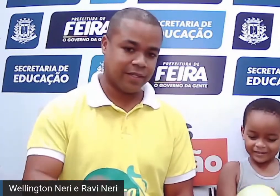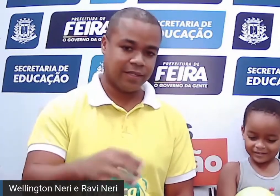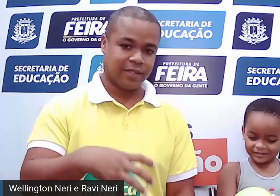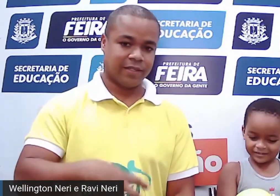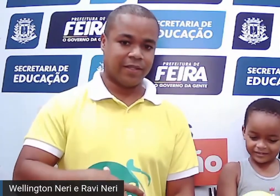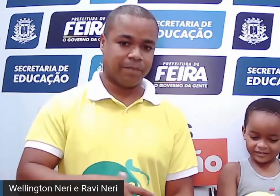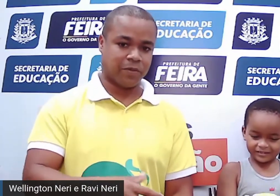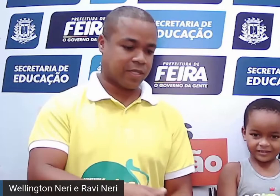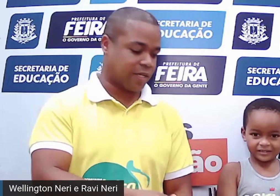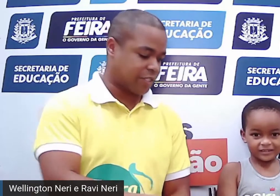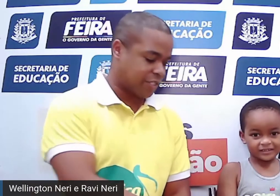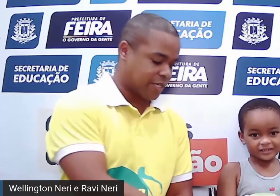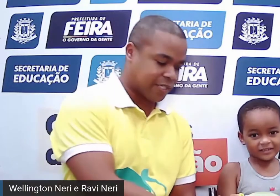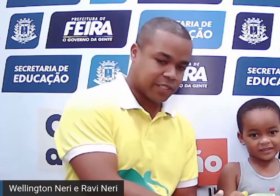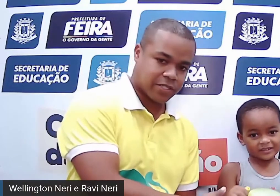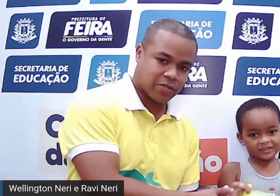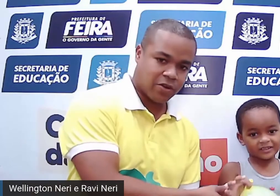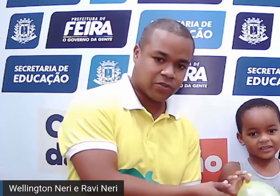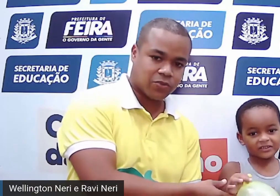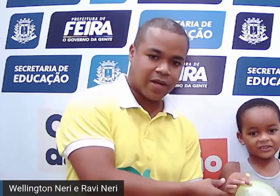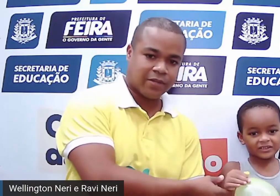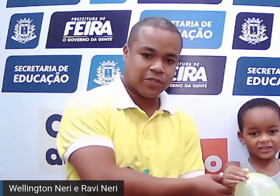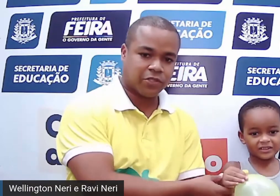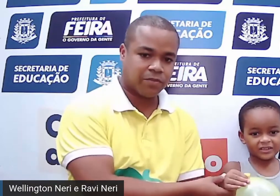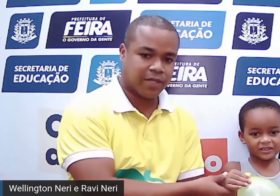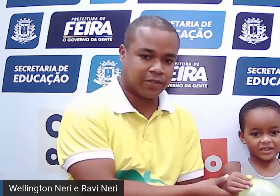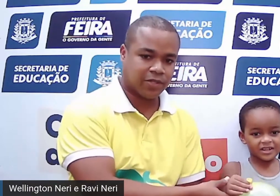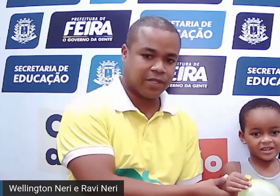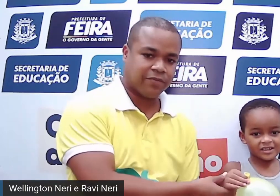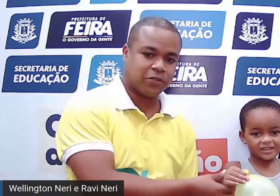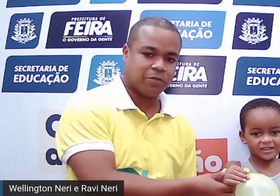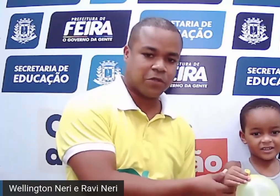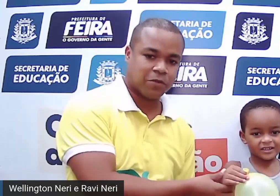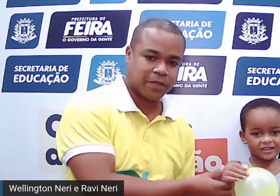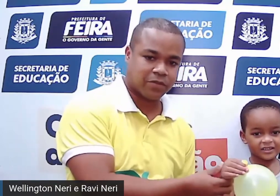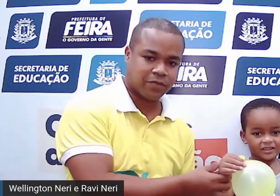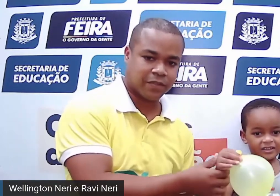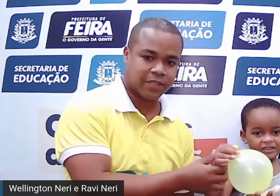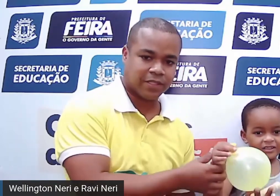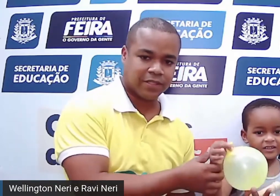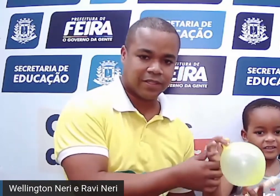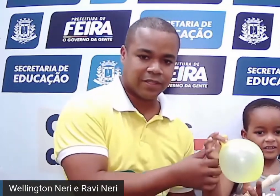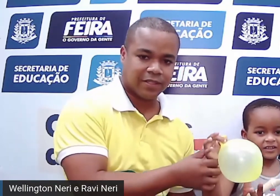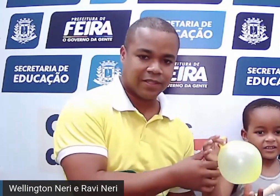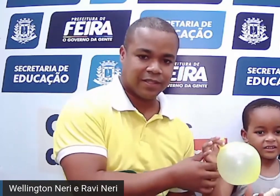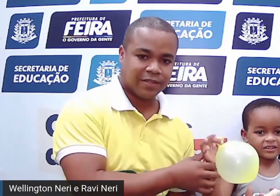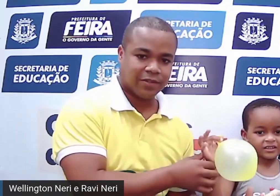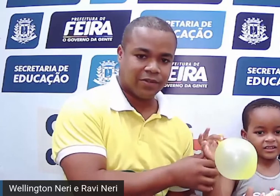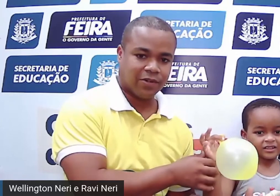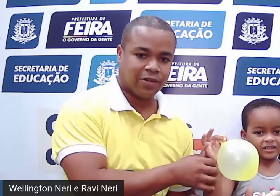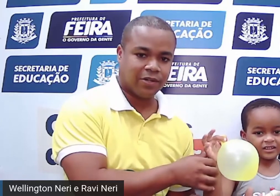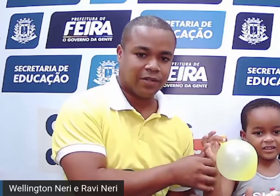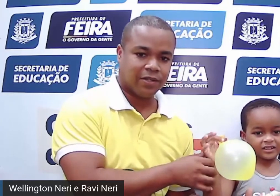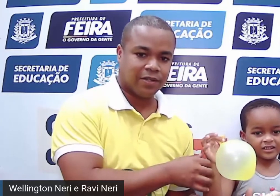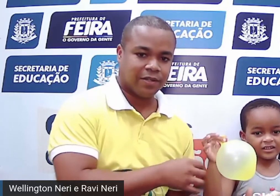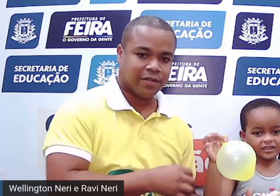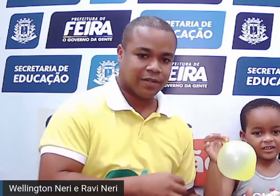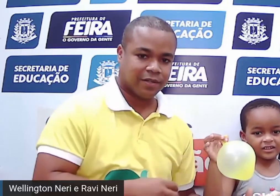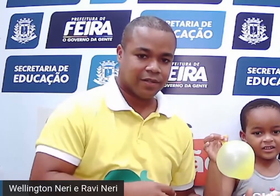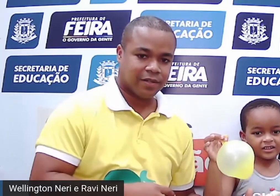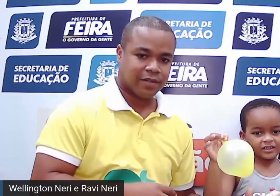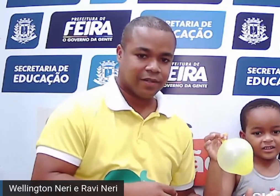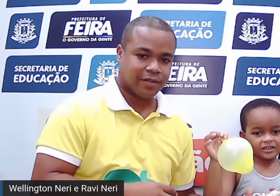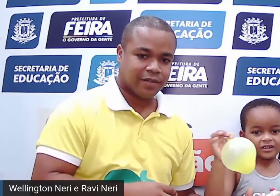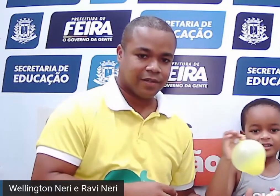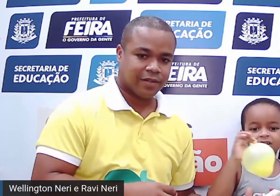E depois que enche de ar, a gente solta o ar no instrumento. Ó, levanta um pouquinho o pessoal ver. Ó.